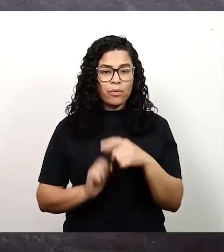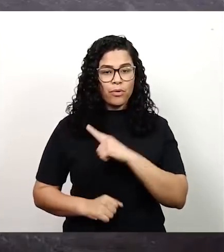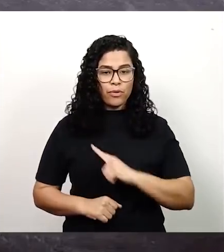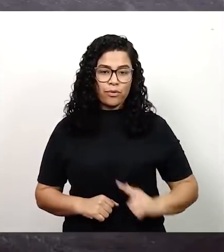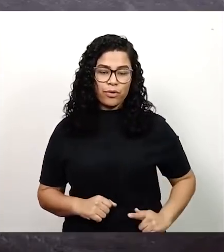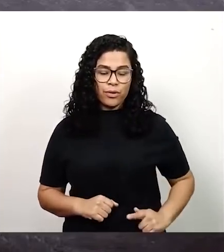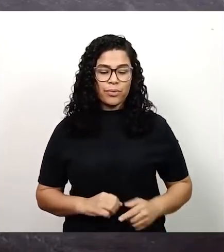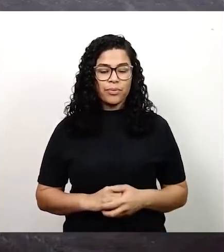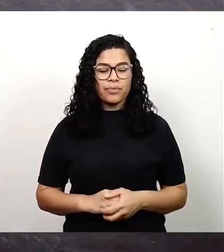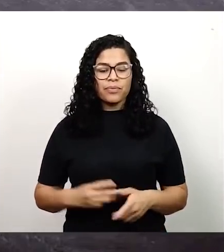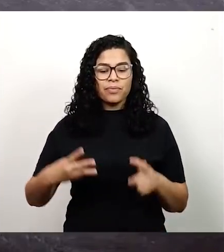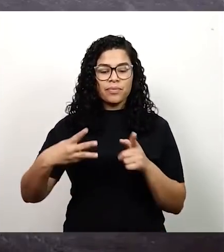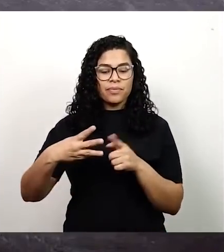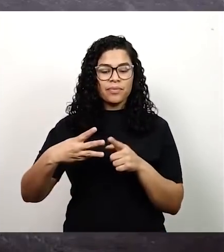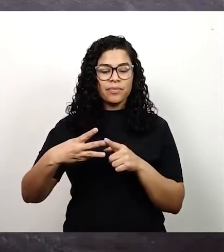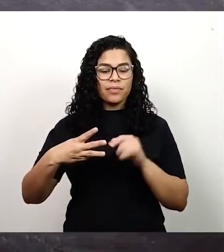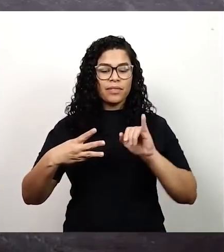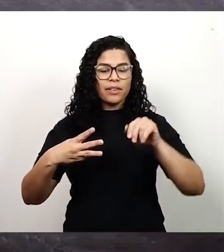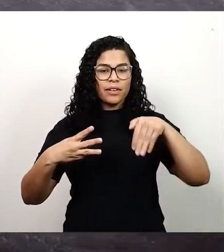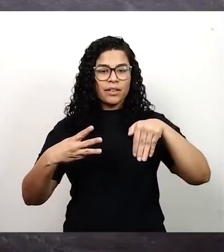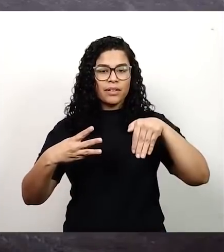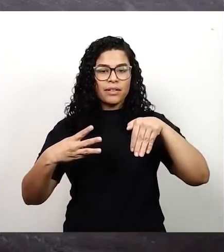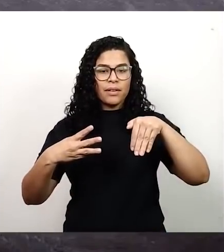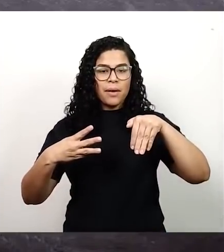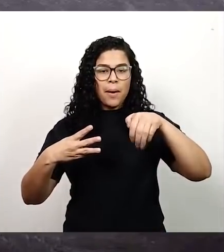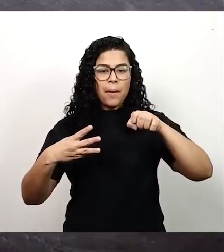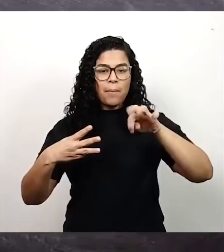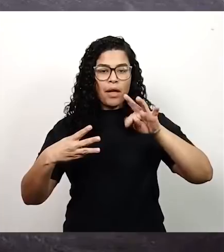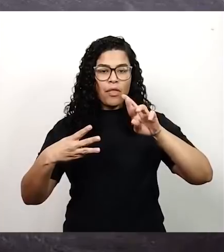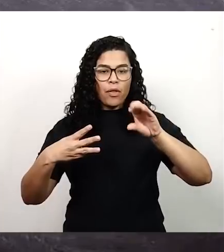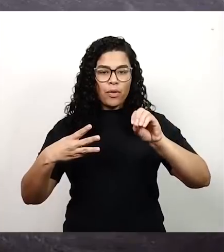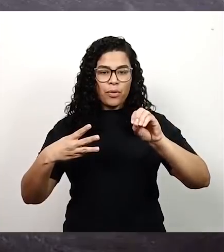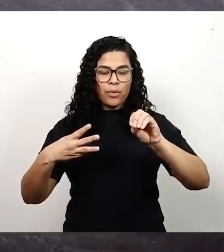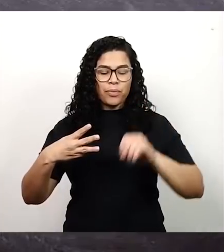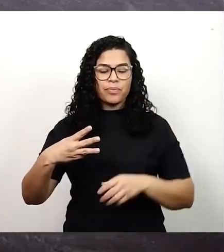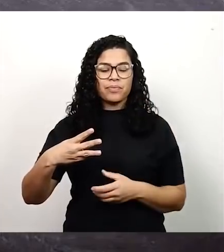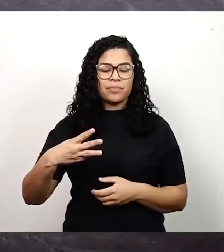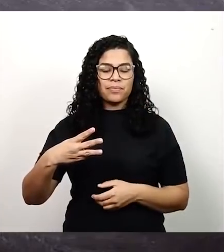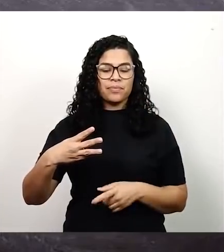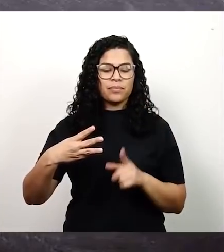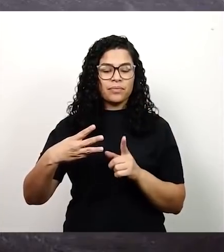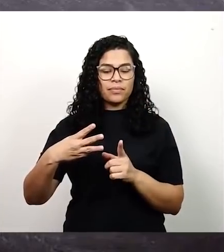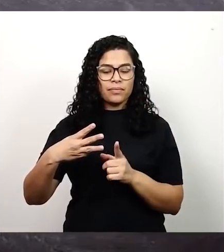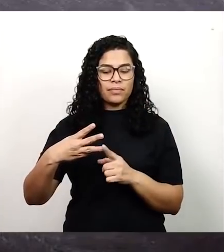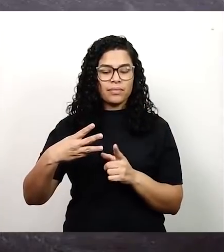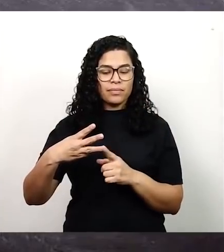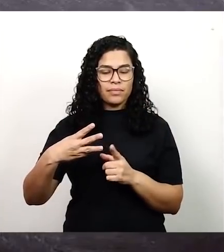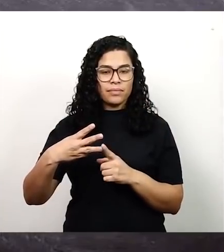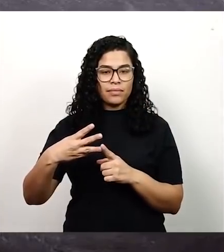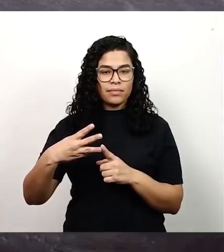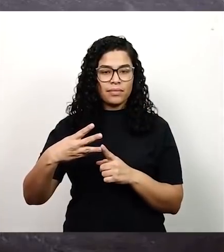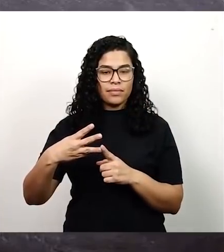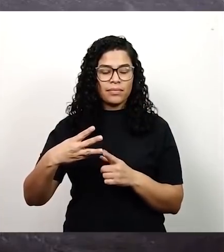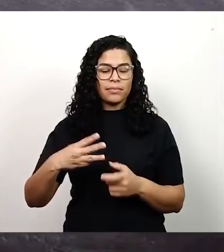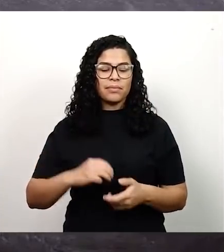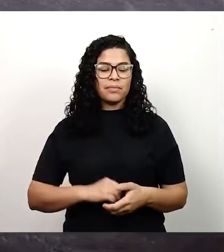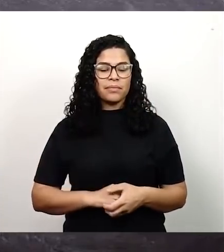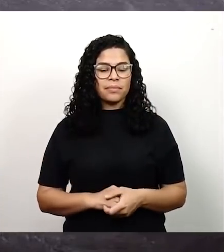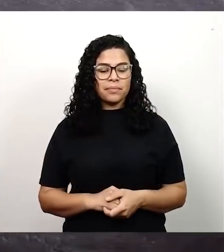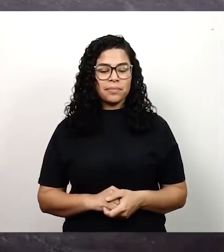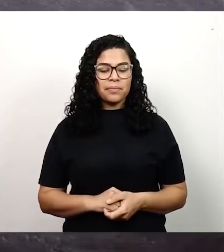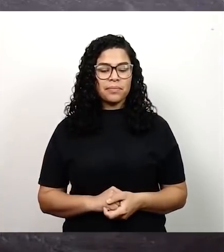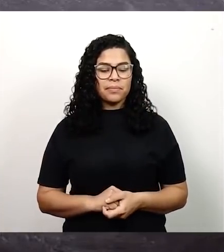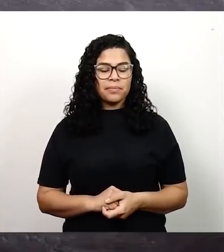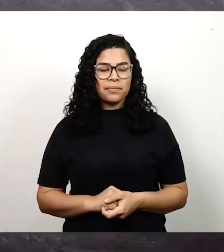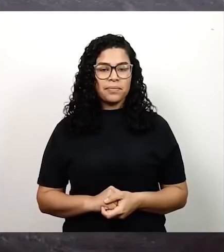o INMETRO, que é o Instituto Nacional de Metrologia. Aqui vocês